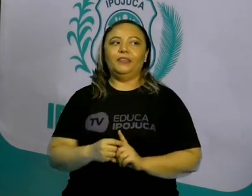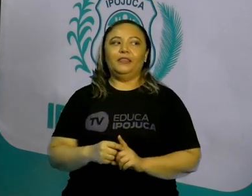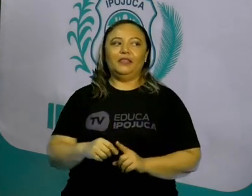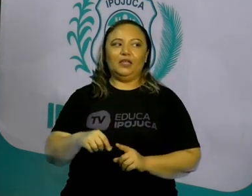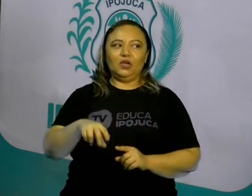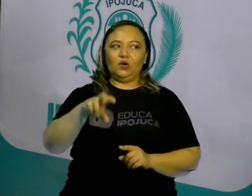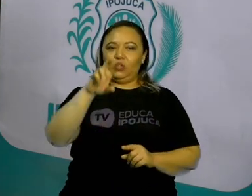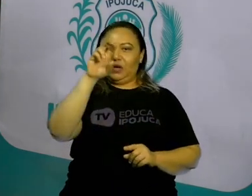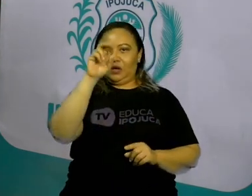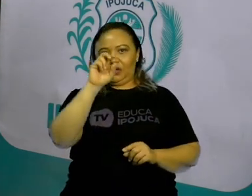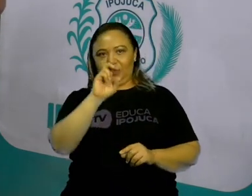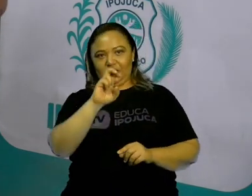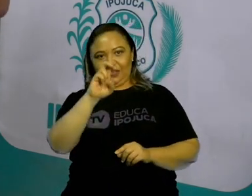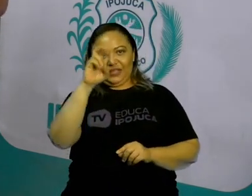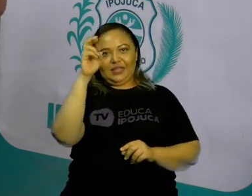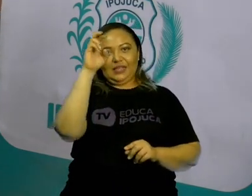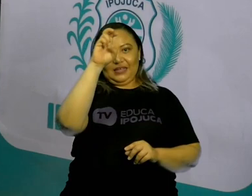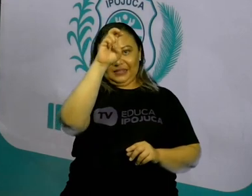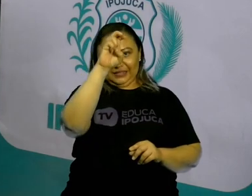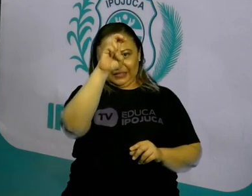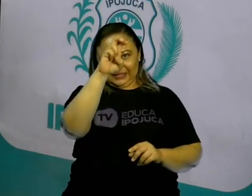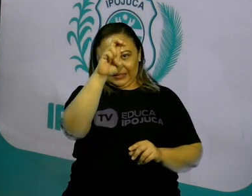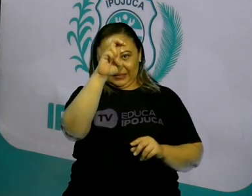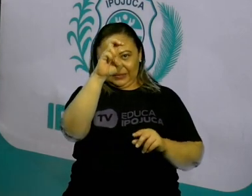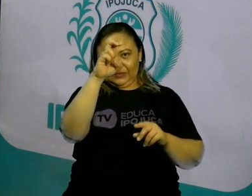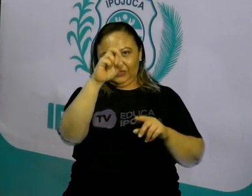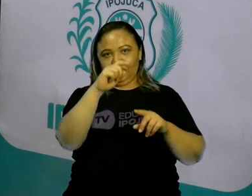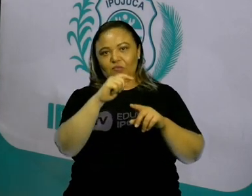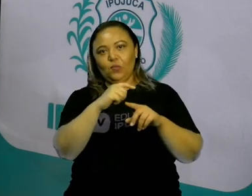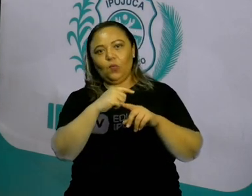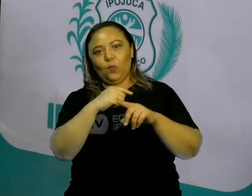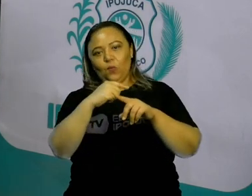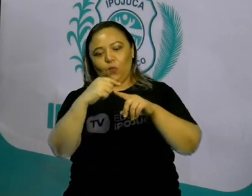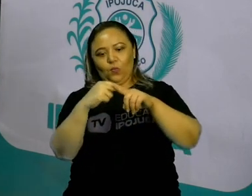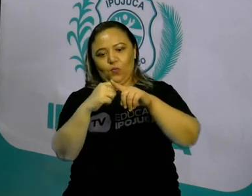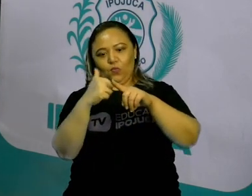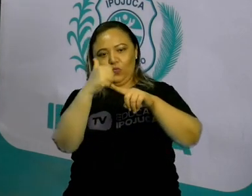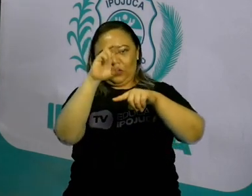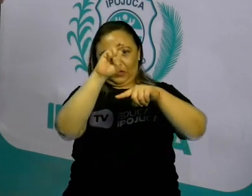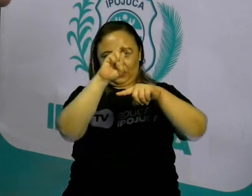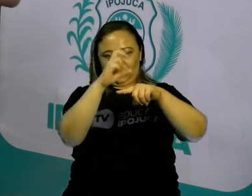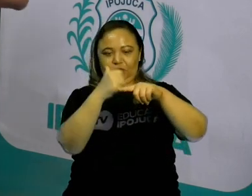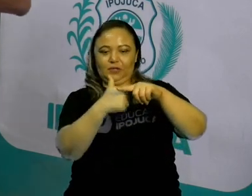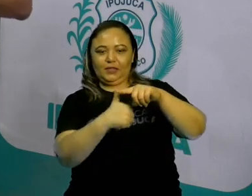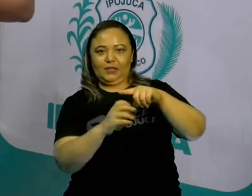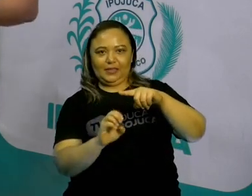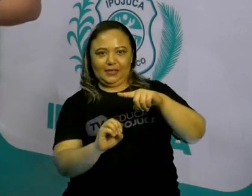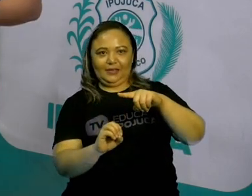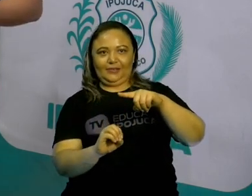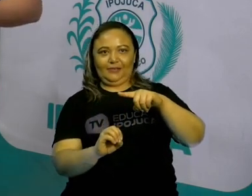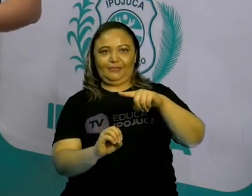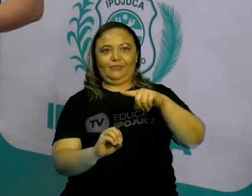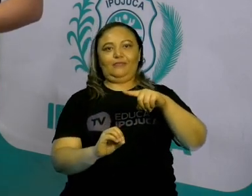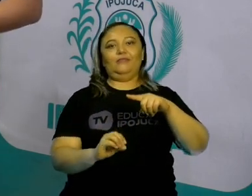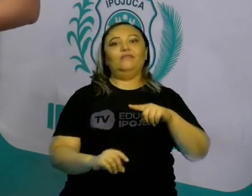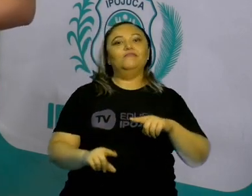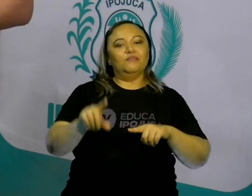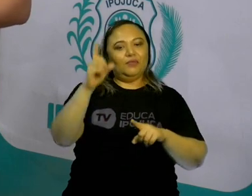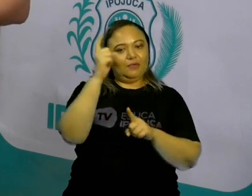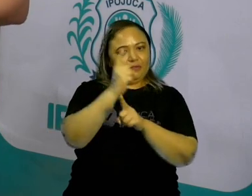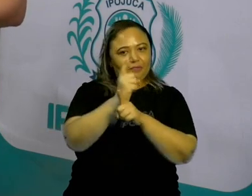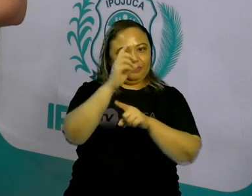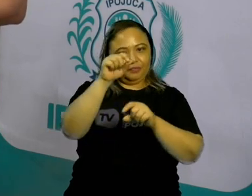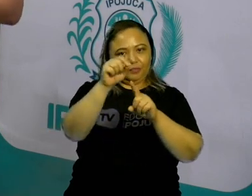é de 5 no total de 10. 5 em 10.